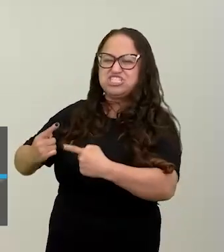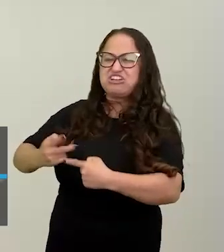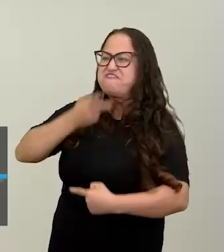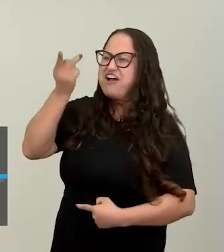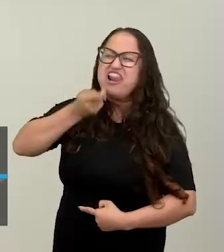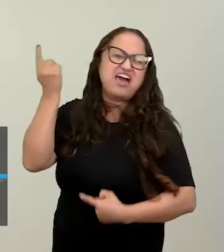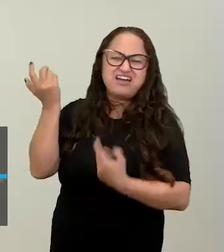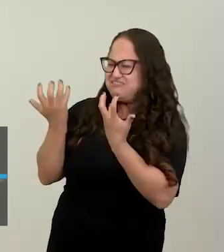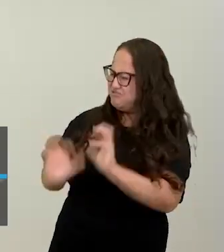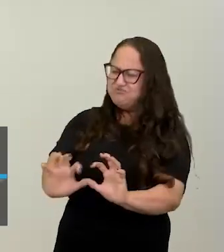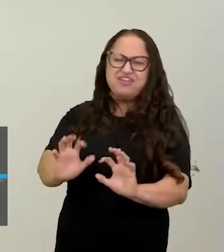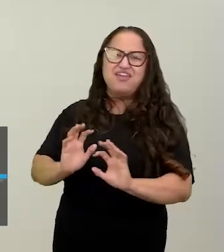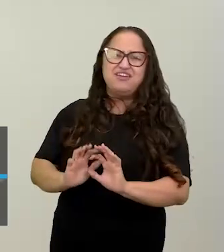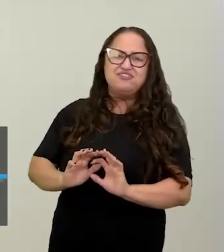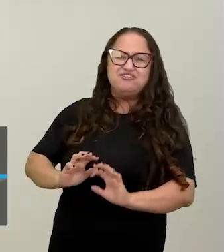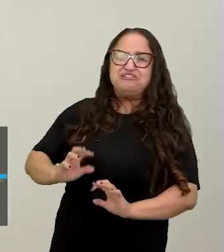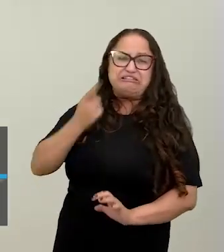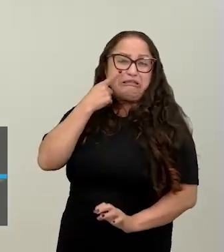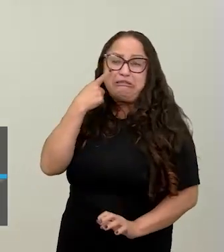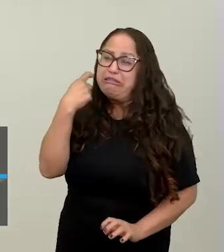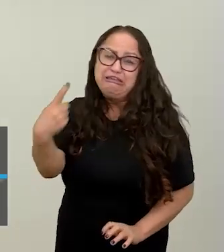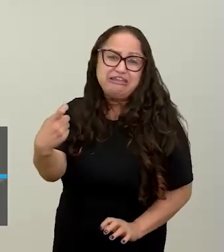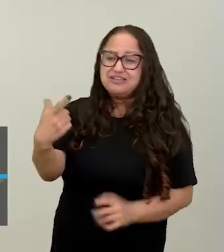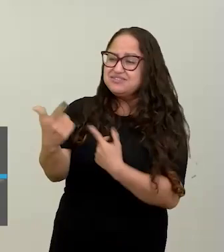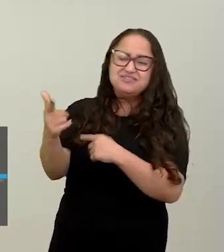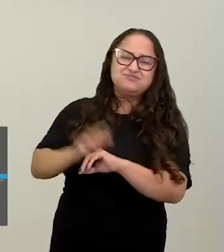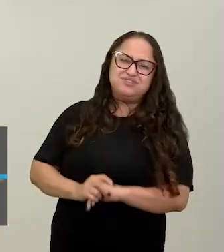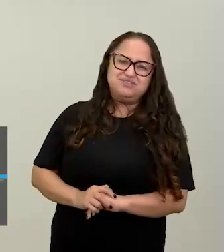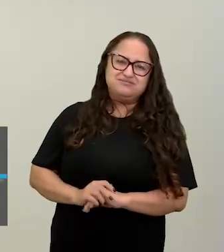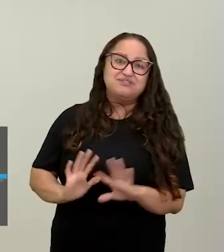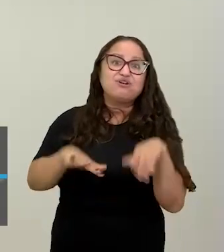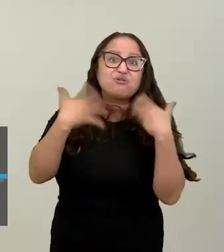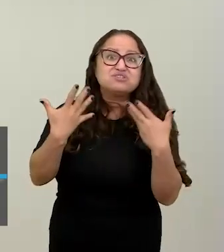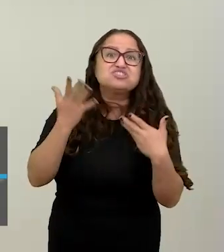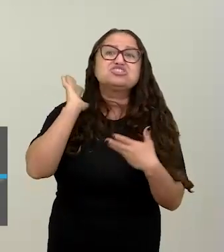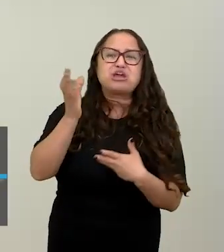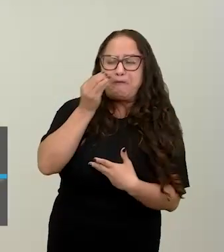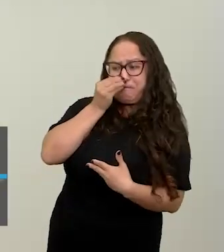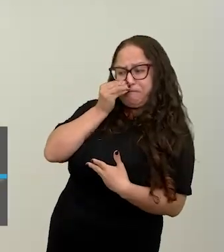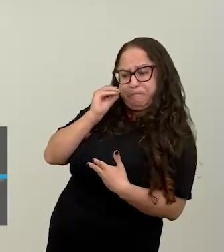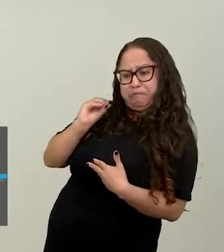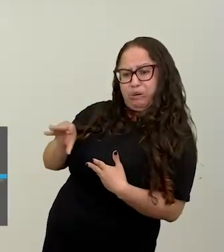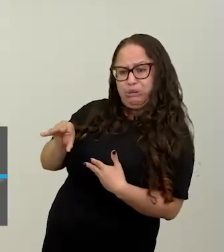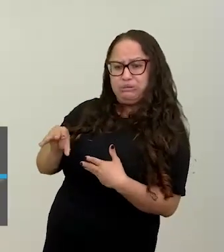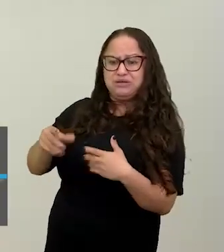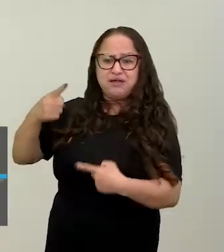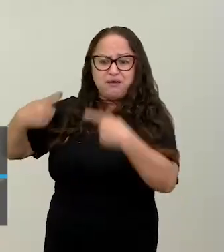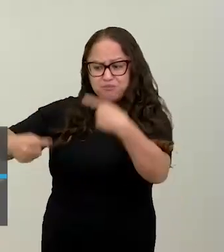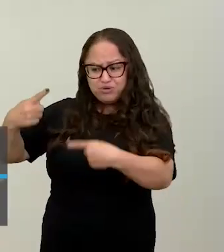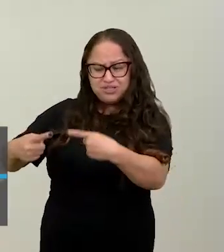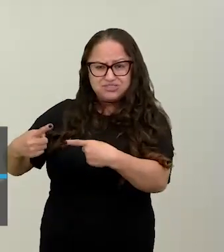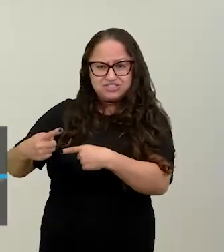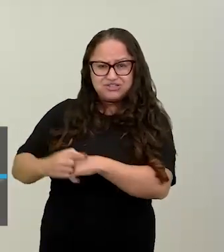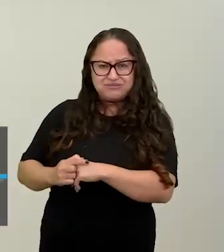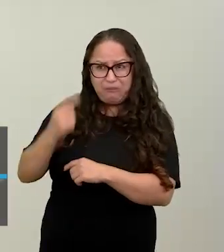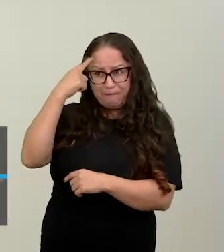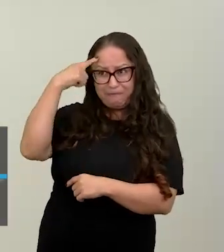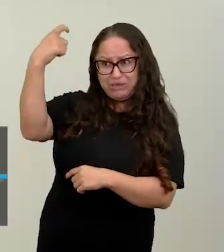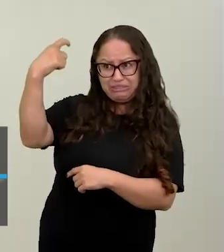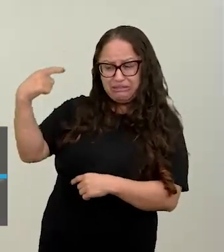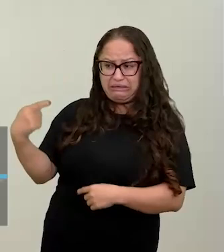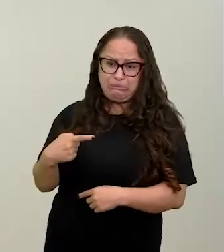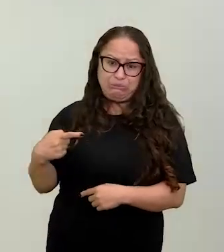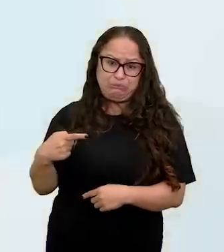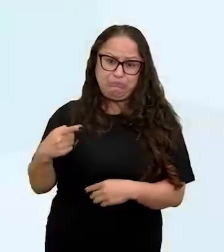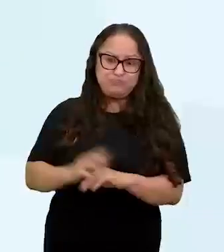política não me interessa, né? E quando a gente começa a justamente rejeitar a política como uma ideia negativa, né, vai aparecer de